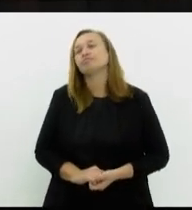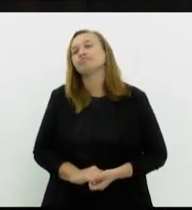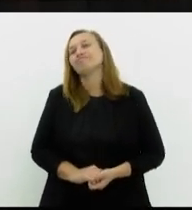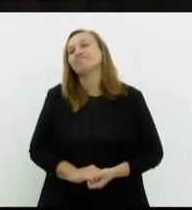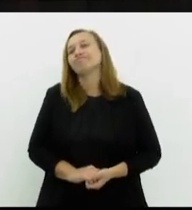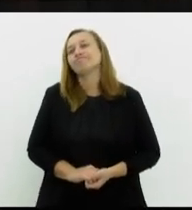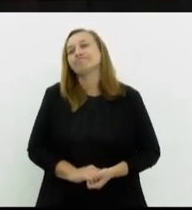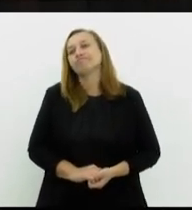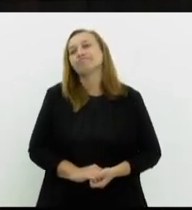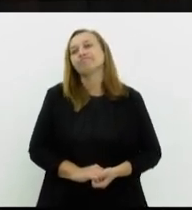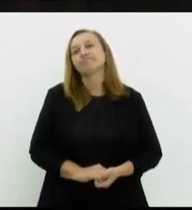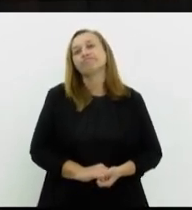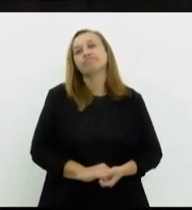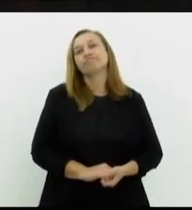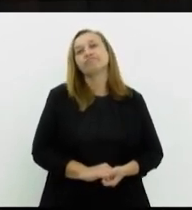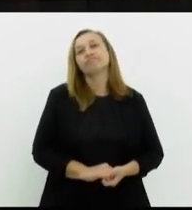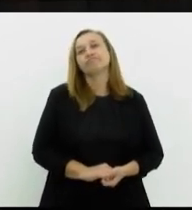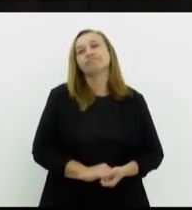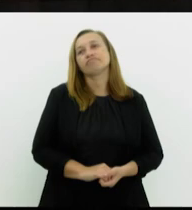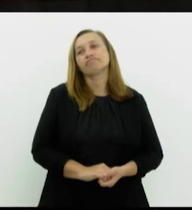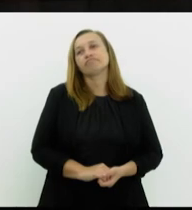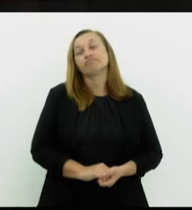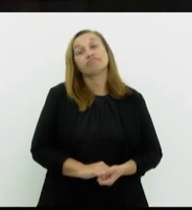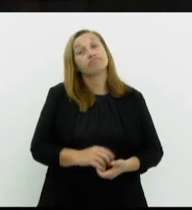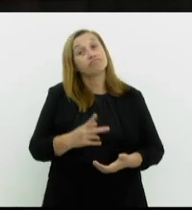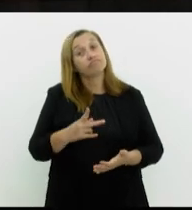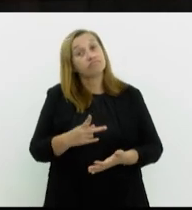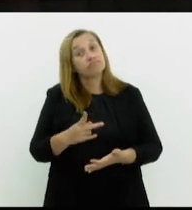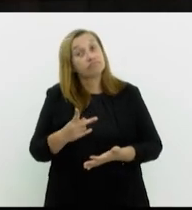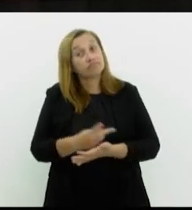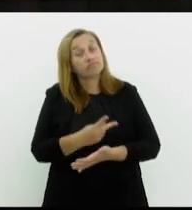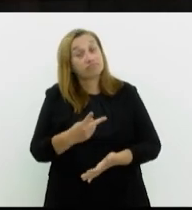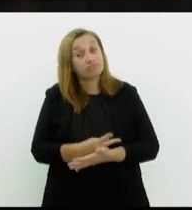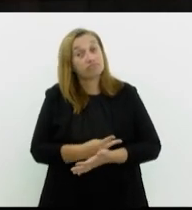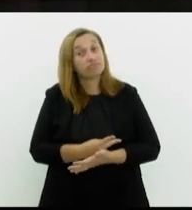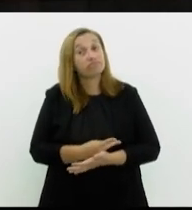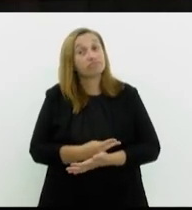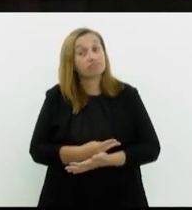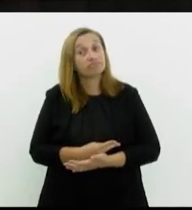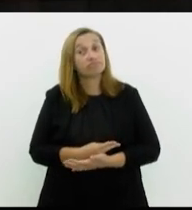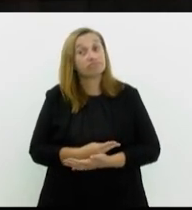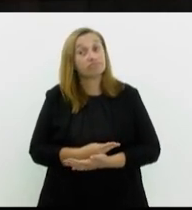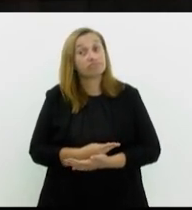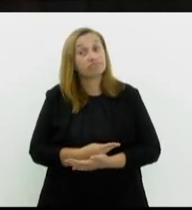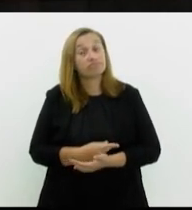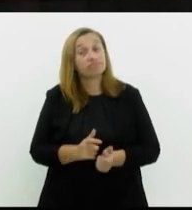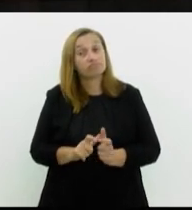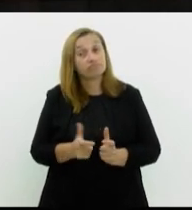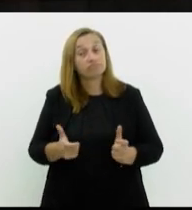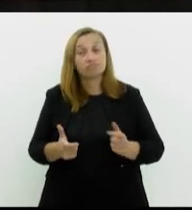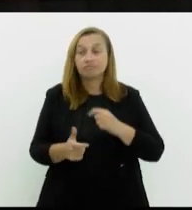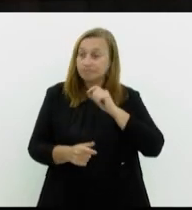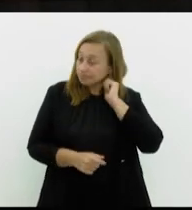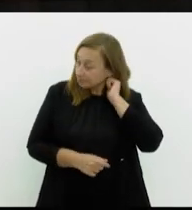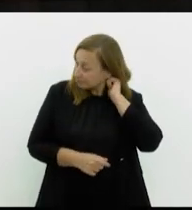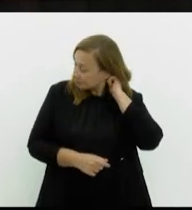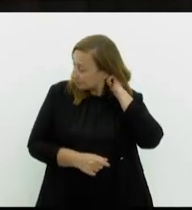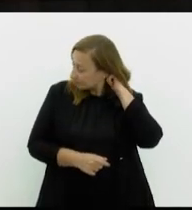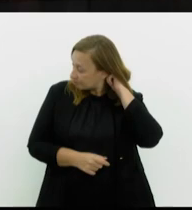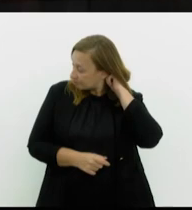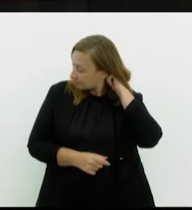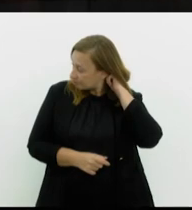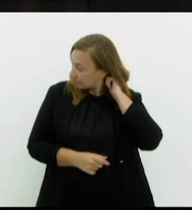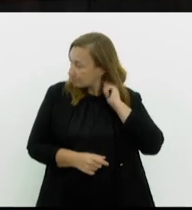de um atrevimento e de uma onipotência inaceitável. Uma vez